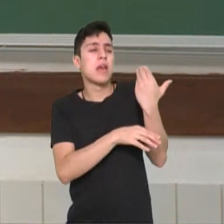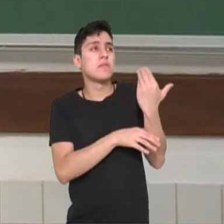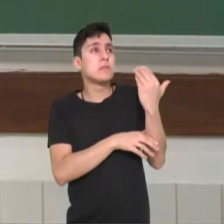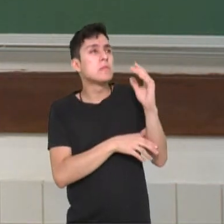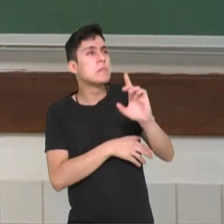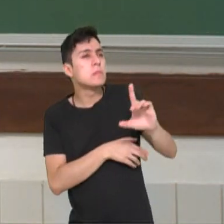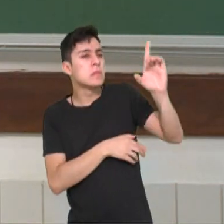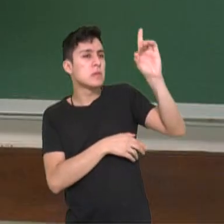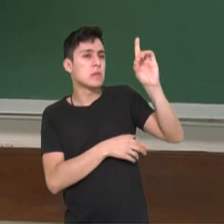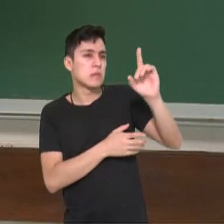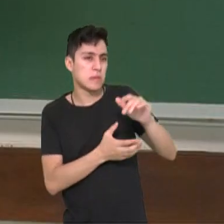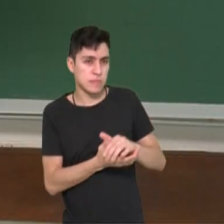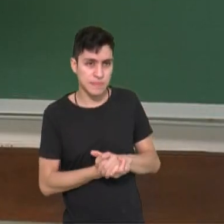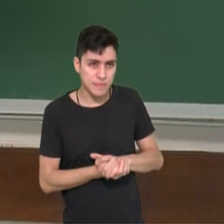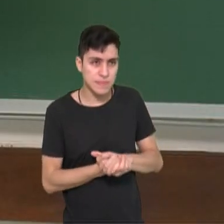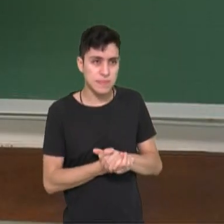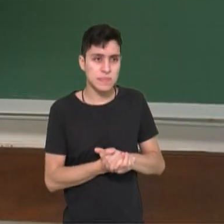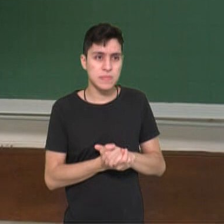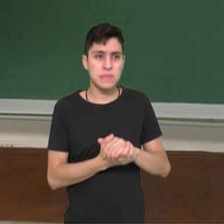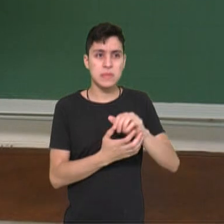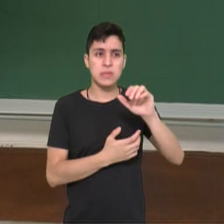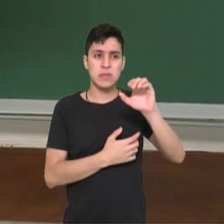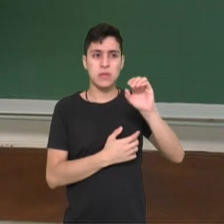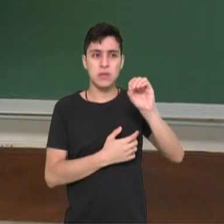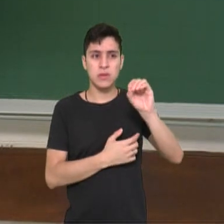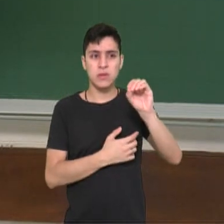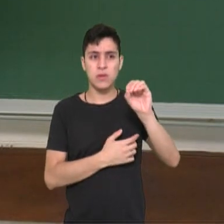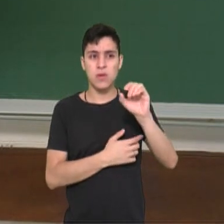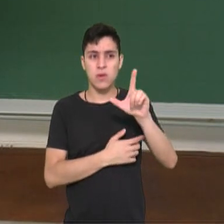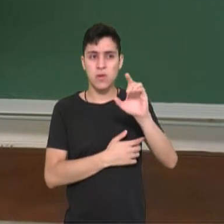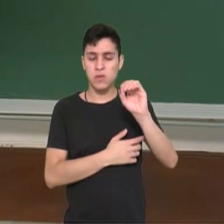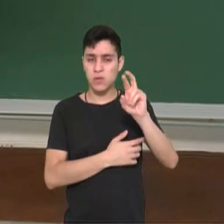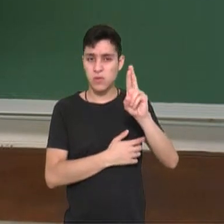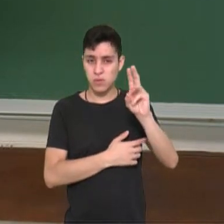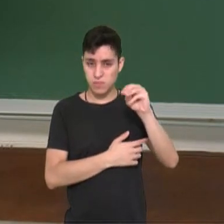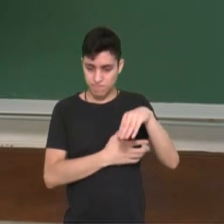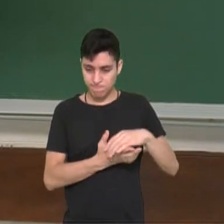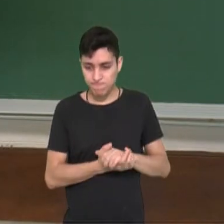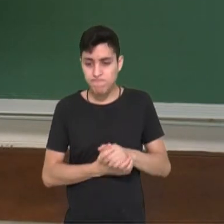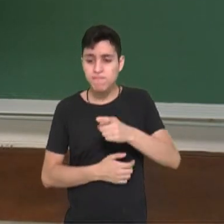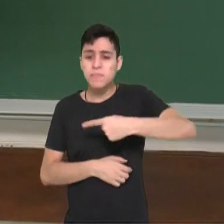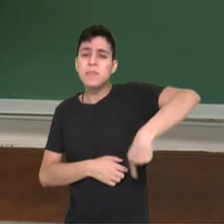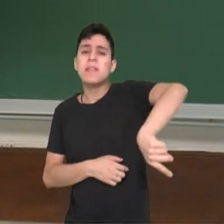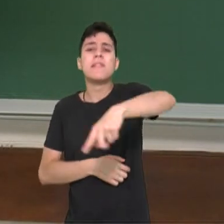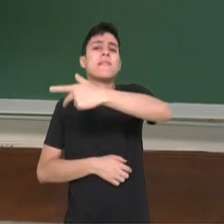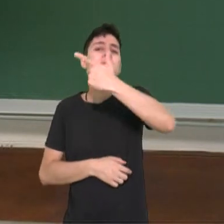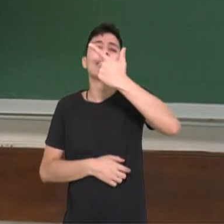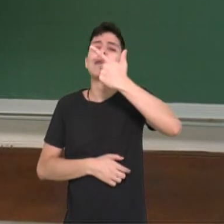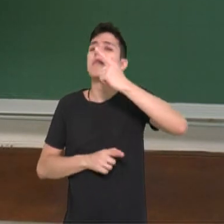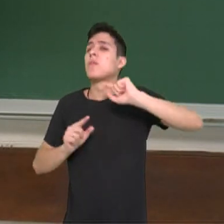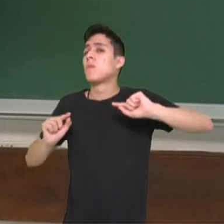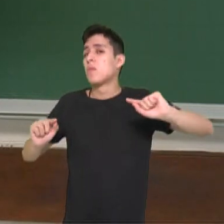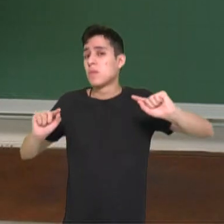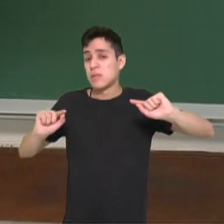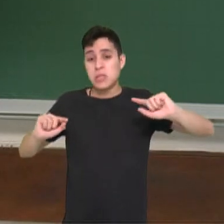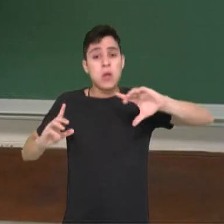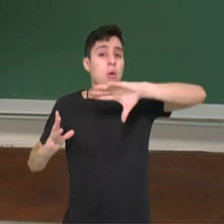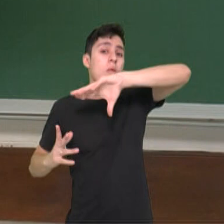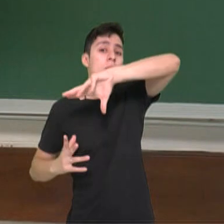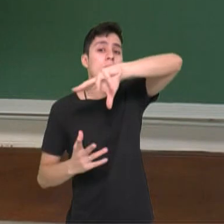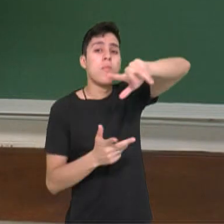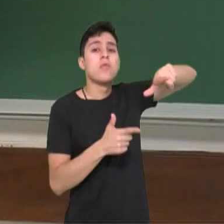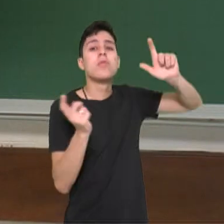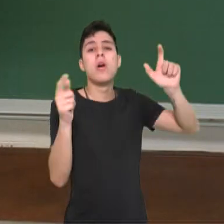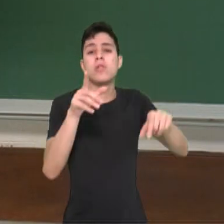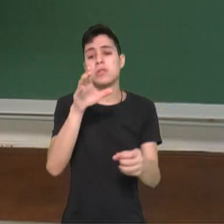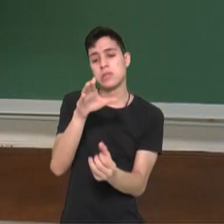tinham uma região que era considerada a região sagrada deles. Eles diziam que o berço da humanidade toda era